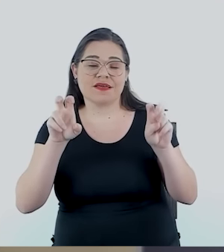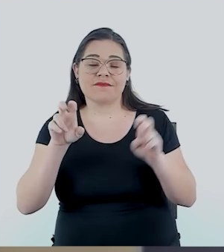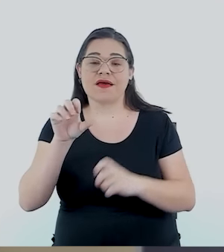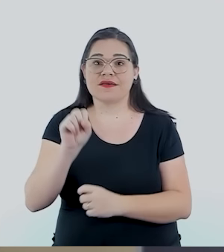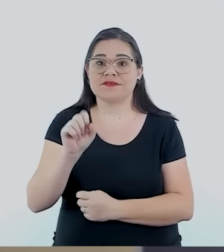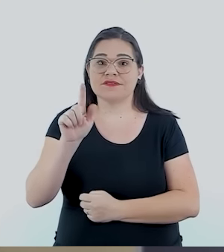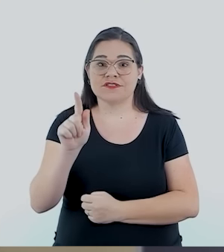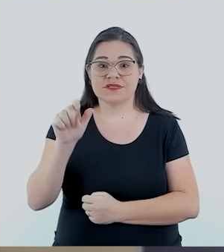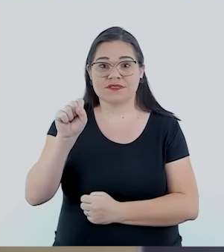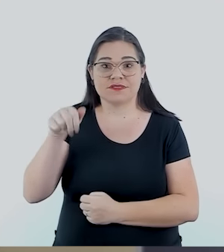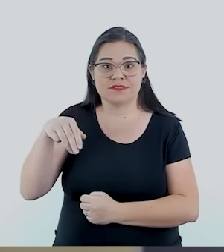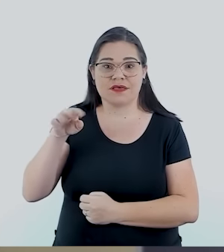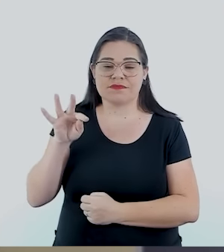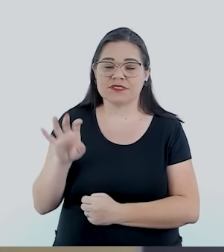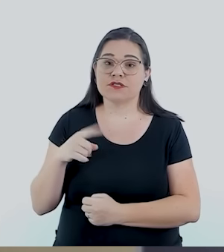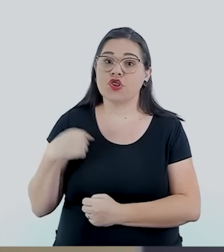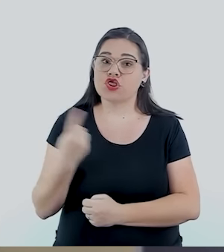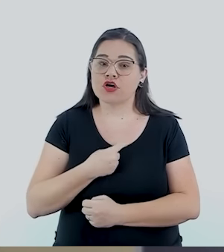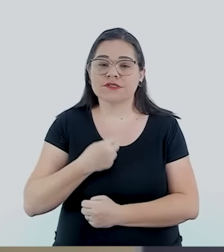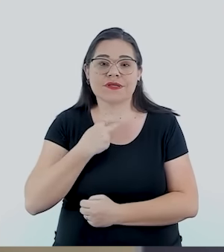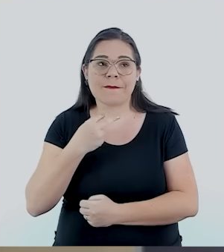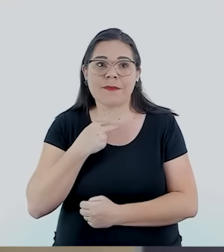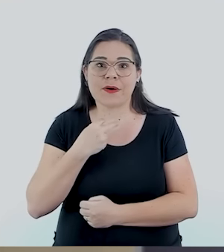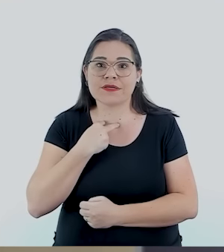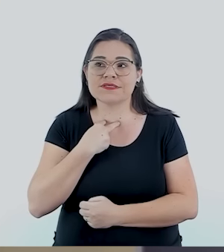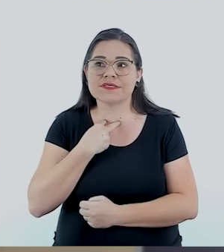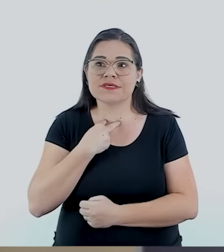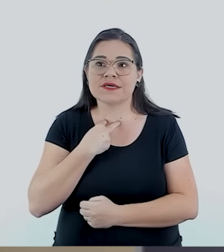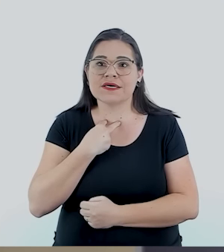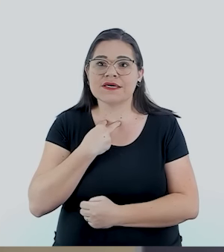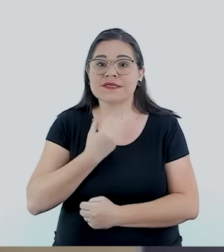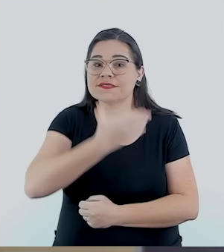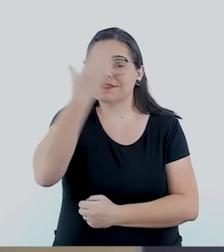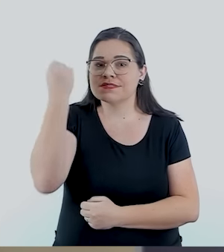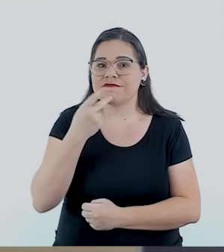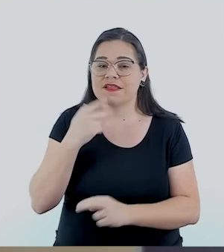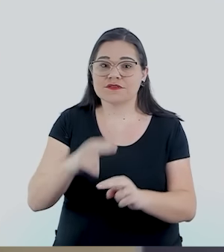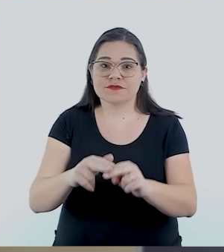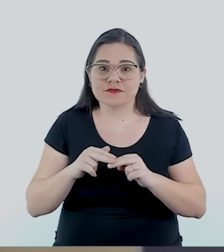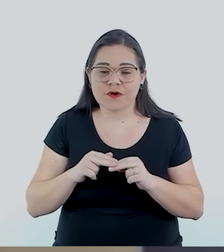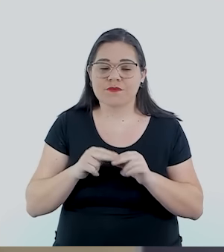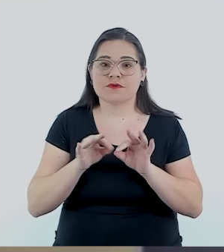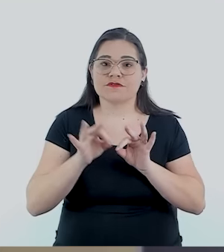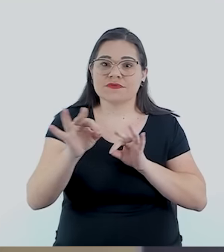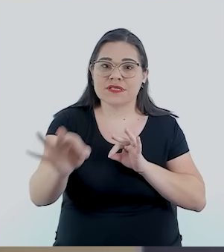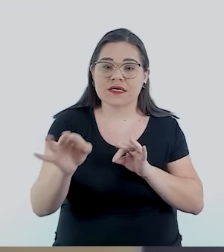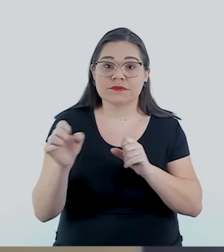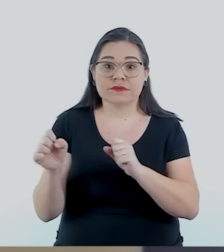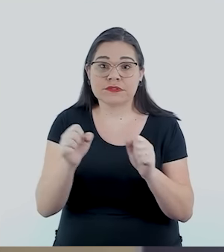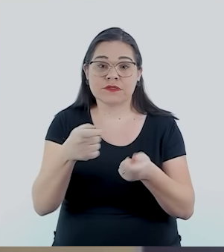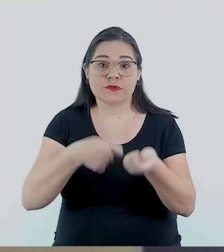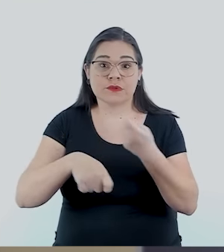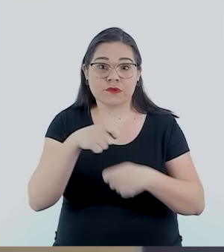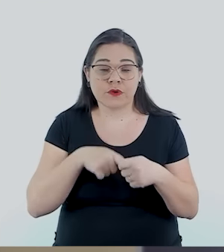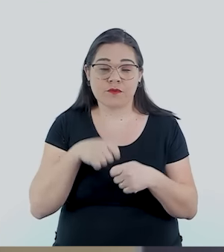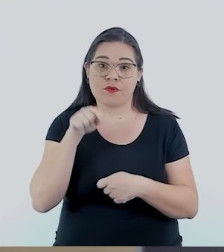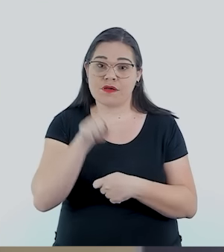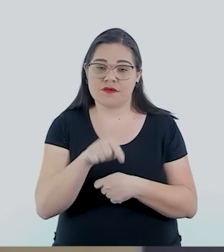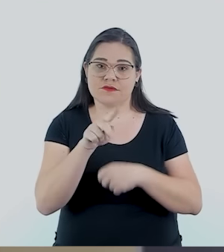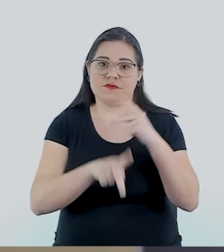Edição nós não podde queramos deixar de falar sobre longevidade o potencial econômico deste